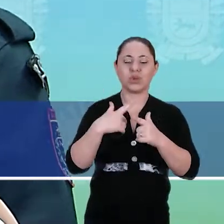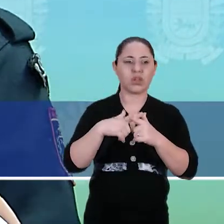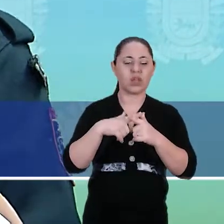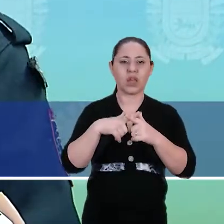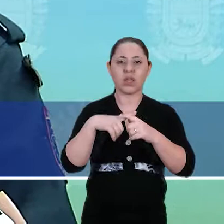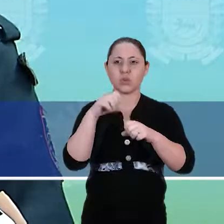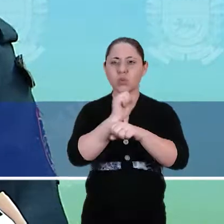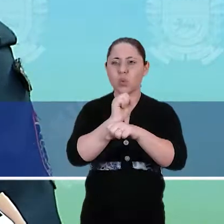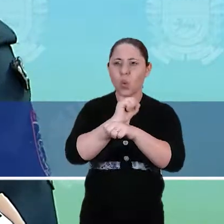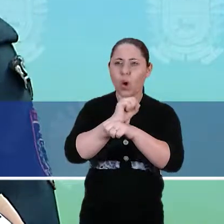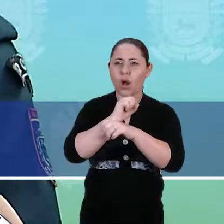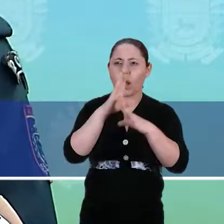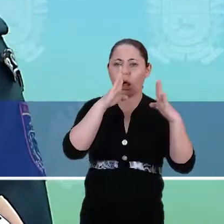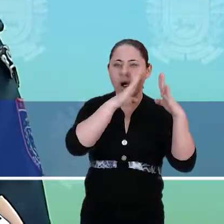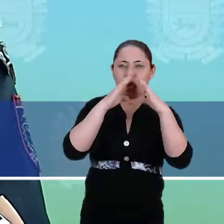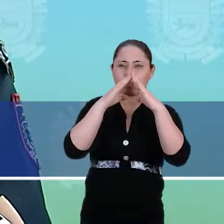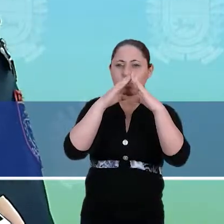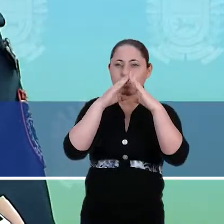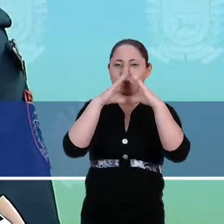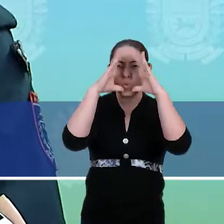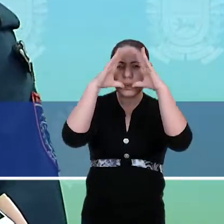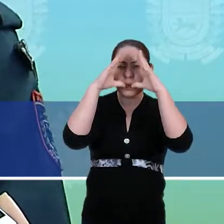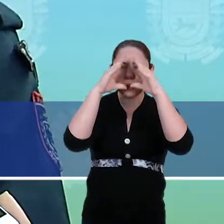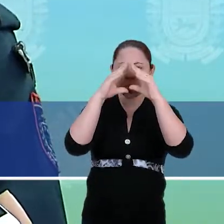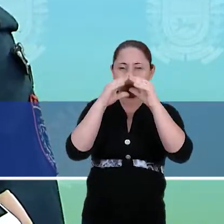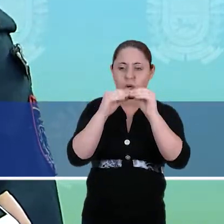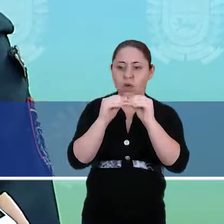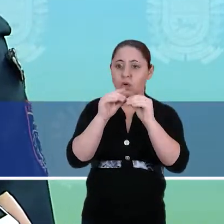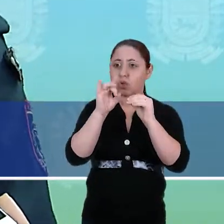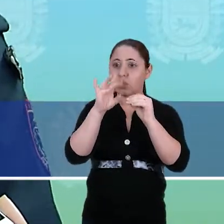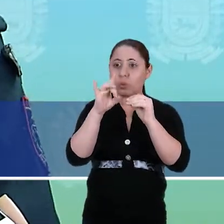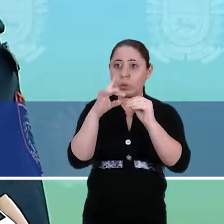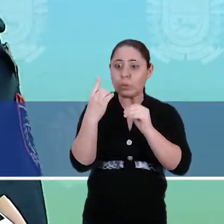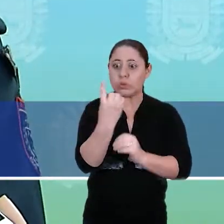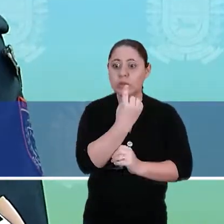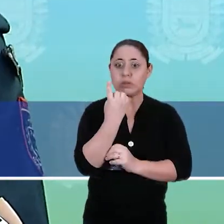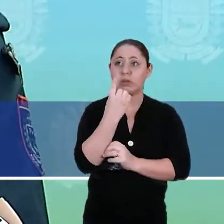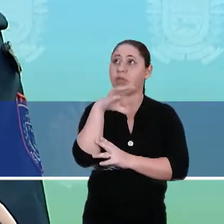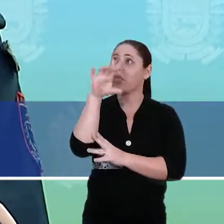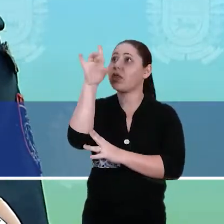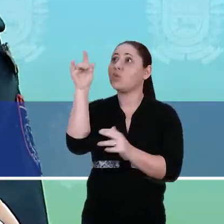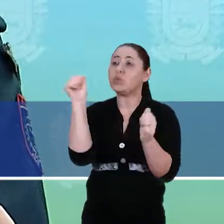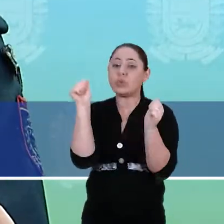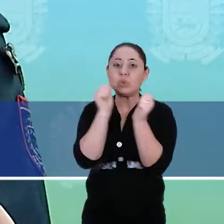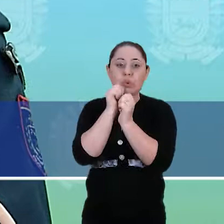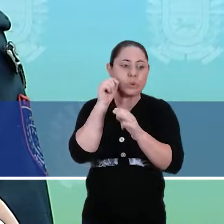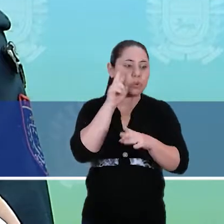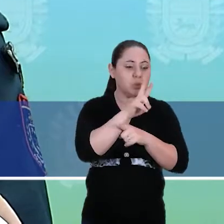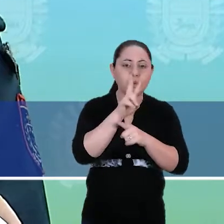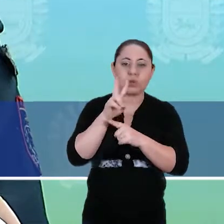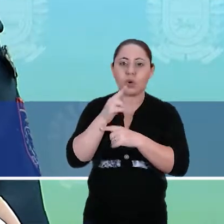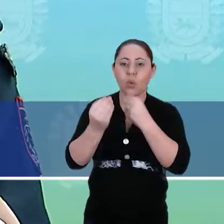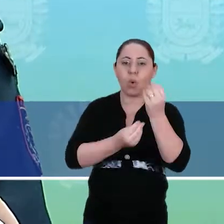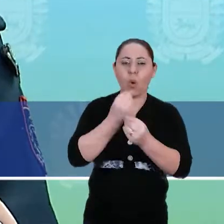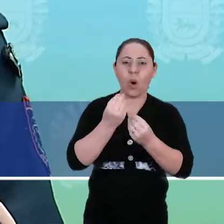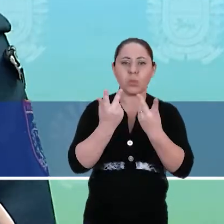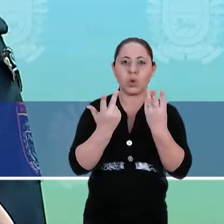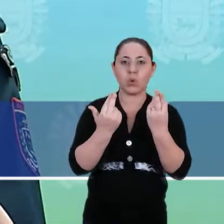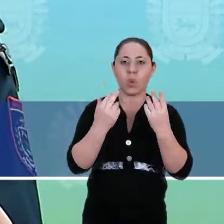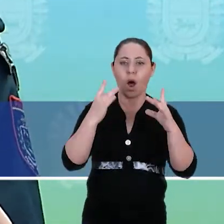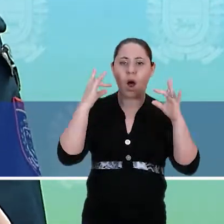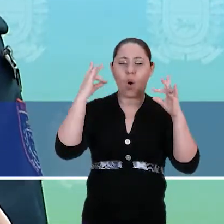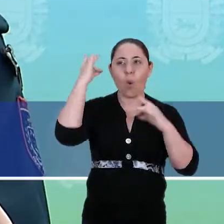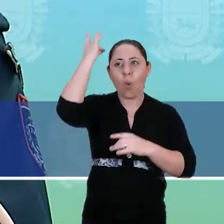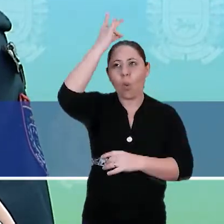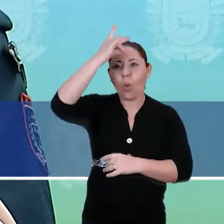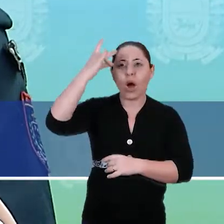porque eu passava na frente de casa, todas escuras, e só a gente na rua, só a gente, Deus, na viatura, e como se fôssemos